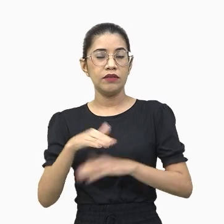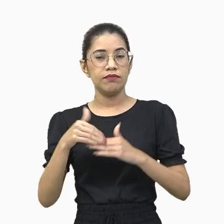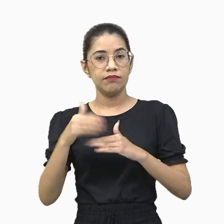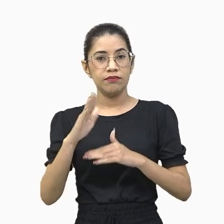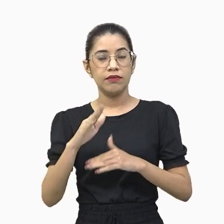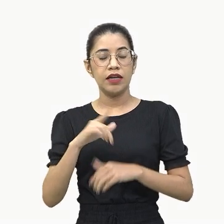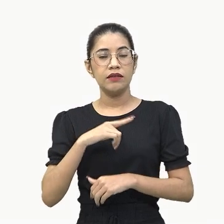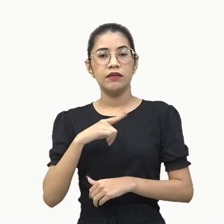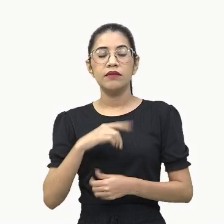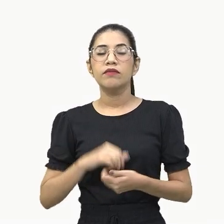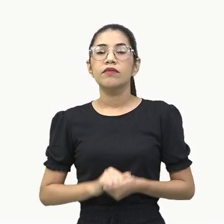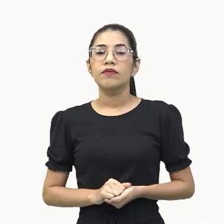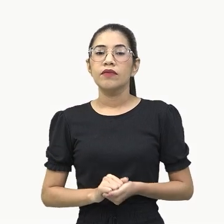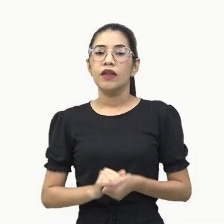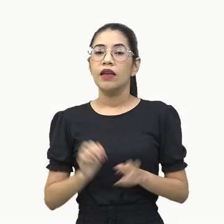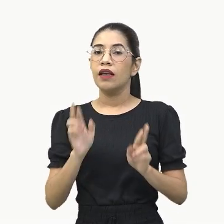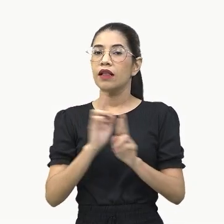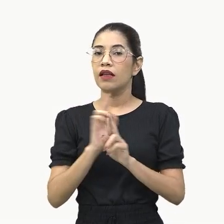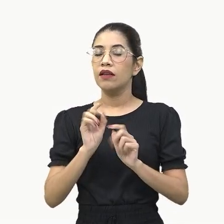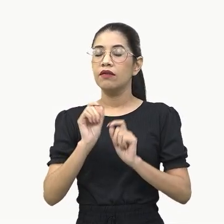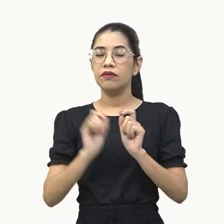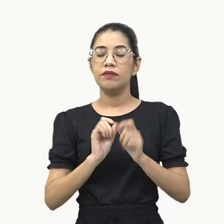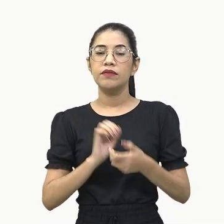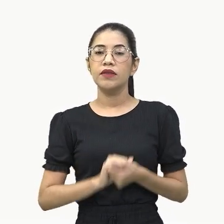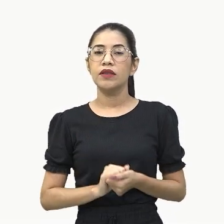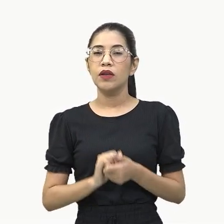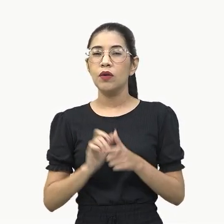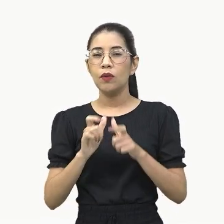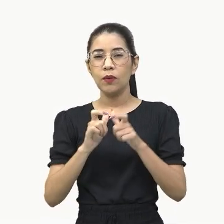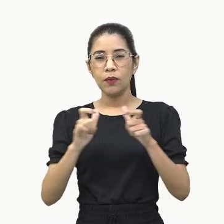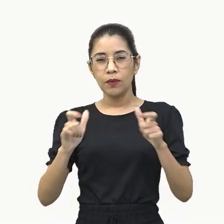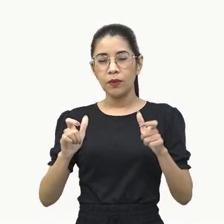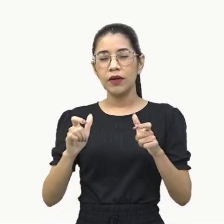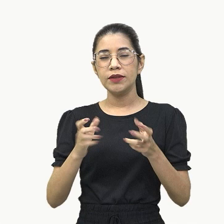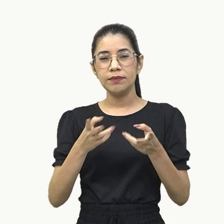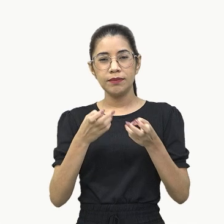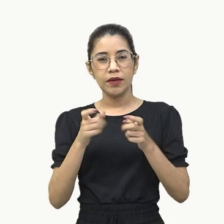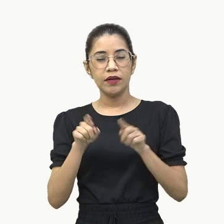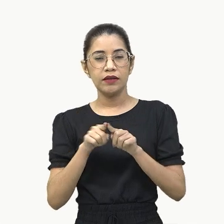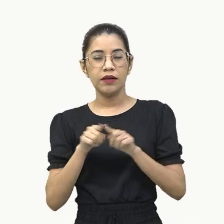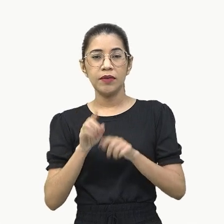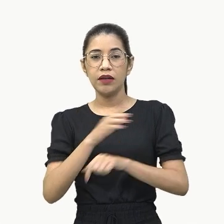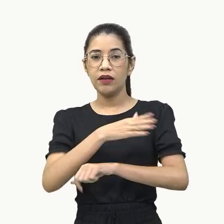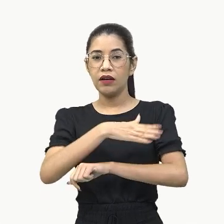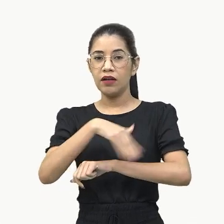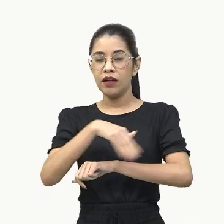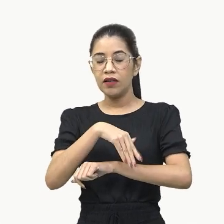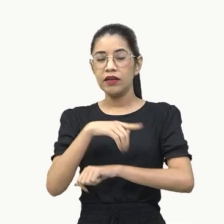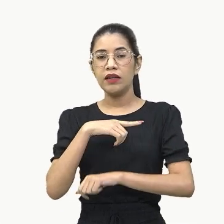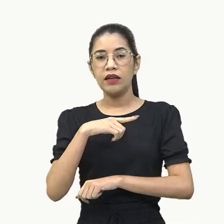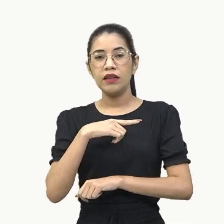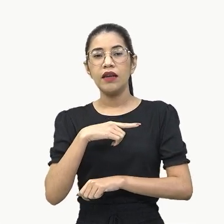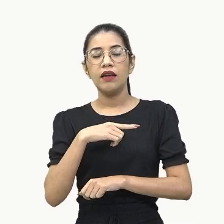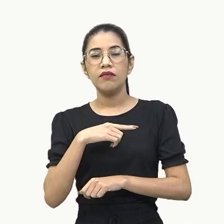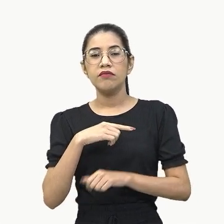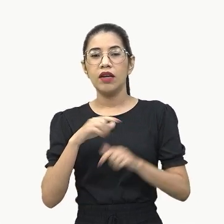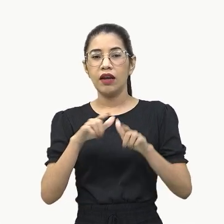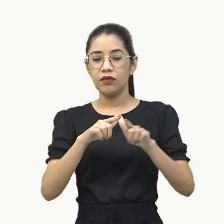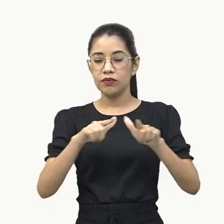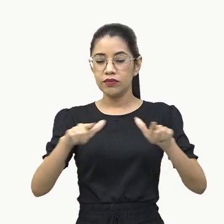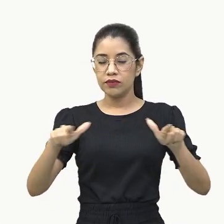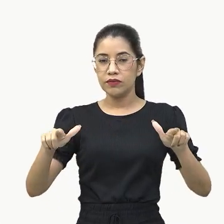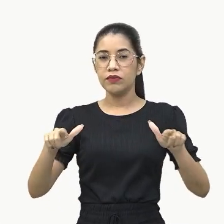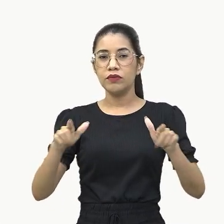eh com relação àquela extensão que a gente observou inclusive as de rodovias pavimentadas né Eh